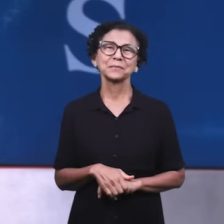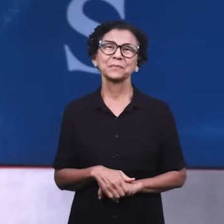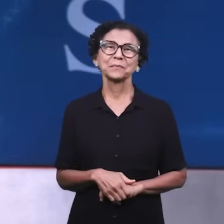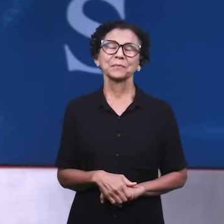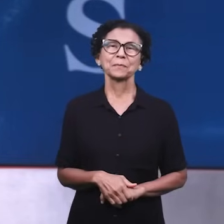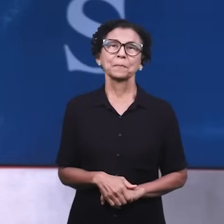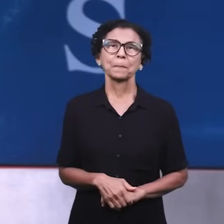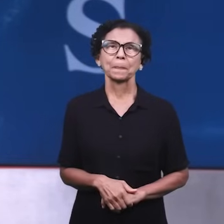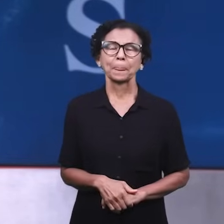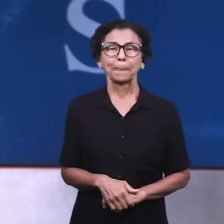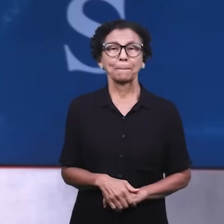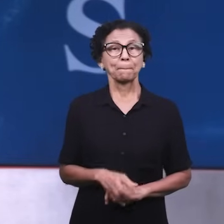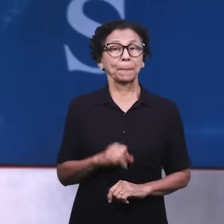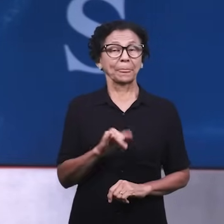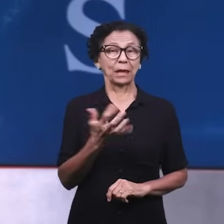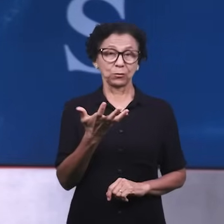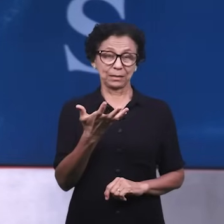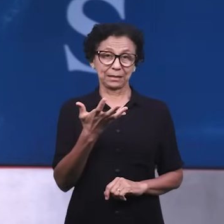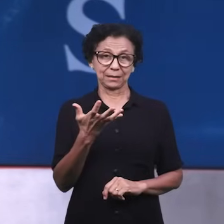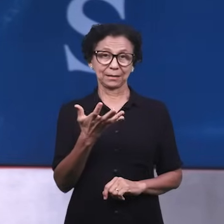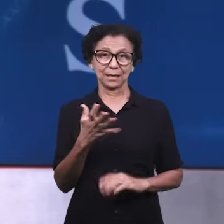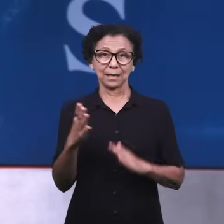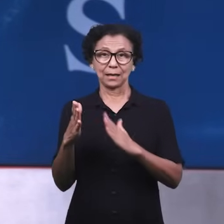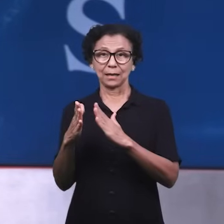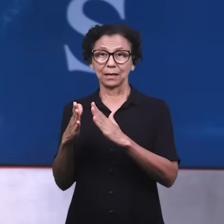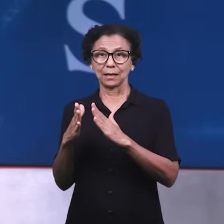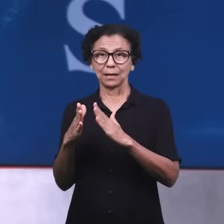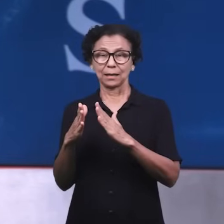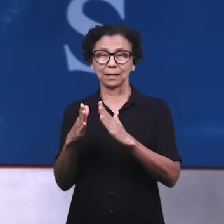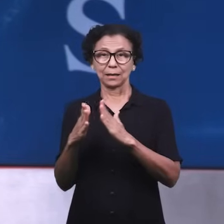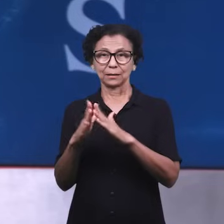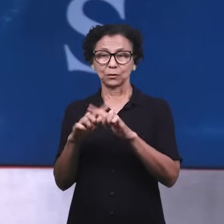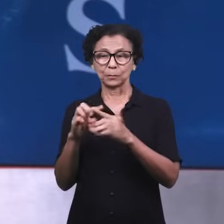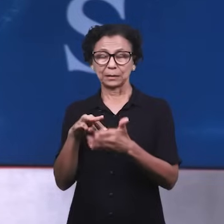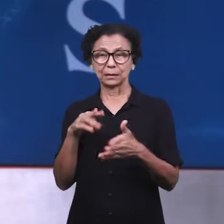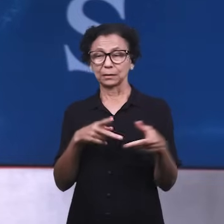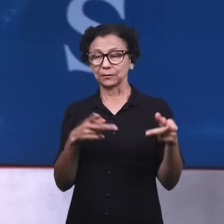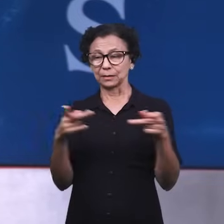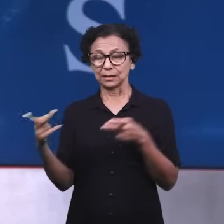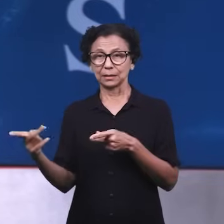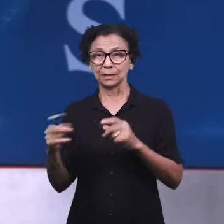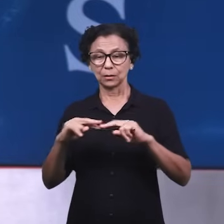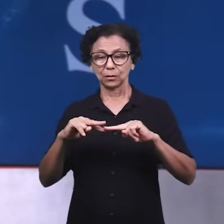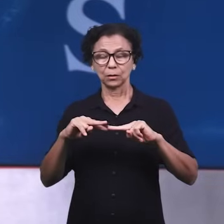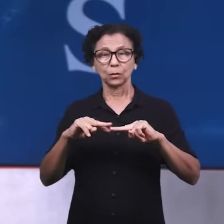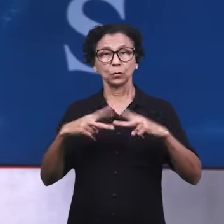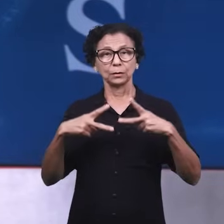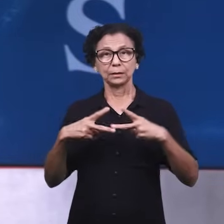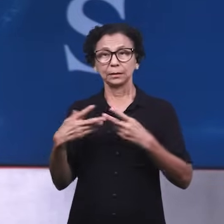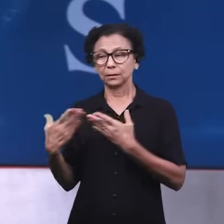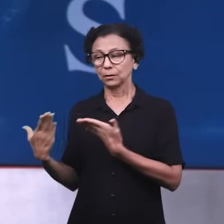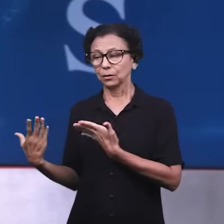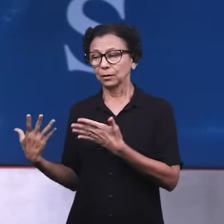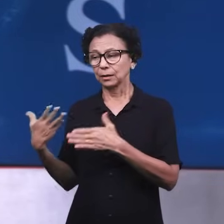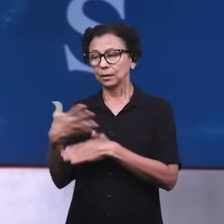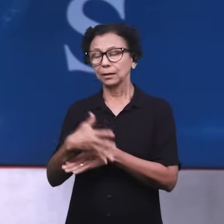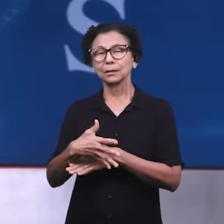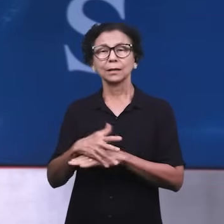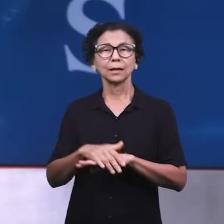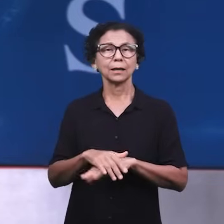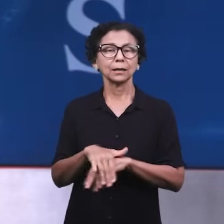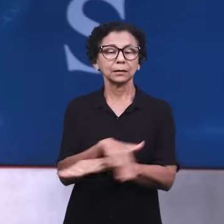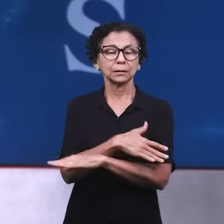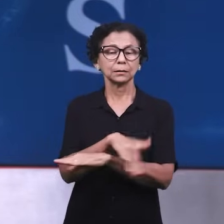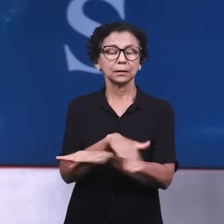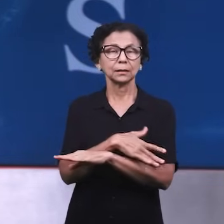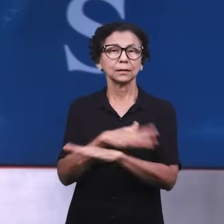adolescentes, tá? E se você quiser visitar uma das nossas igrejas, eu gostaria muito que colocasse aqui o link. É só você entrar e procurar uma Igreja Cristã